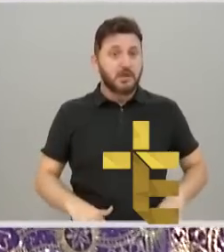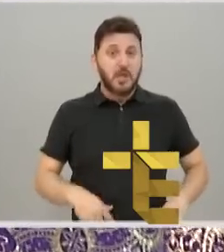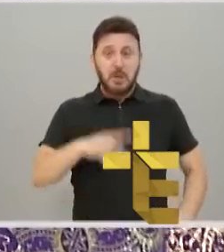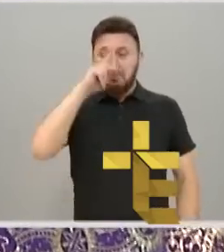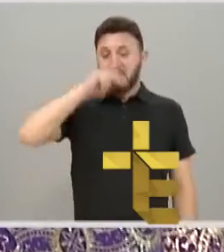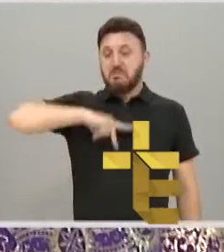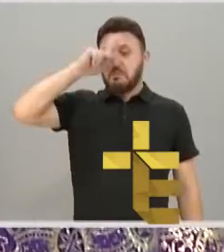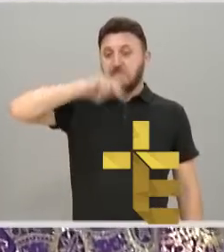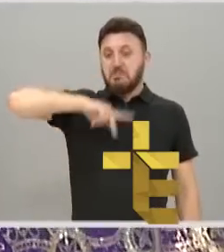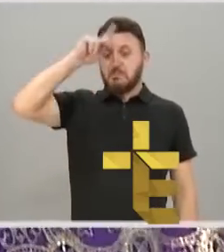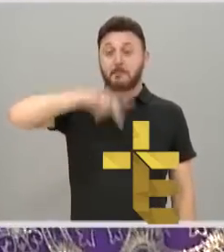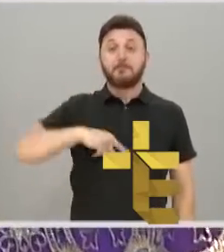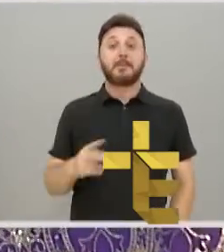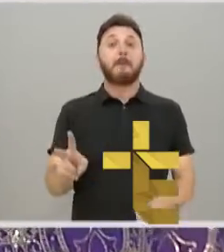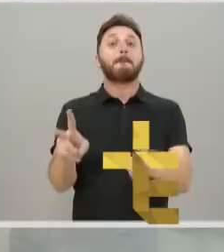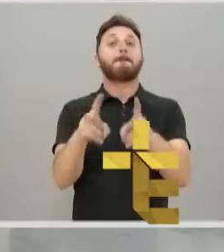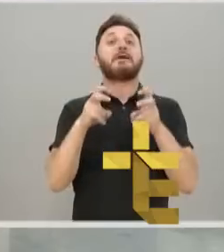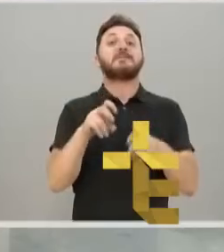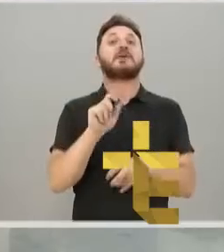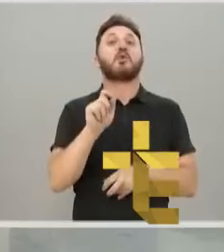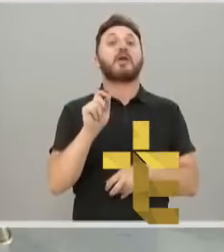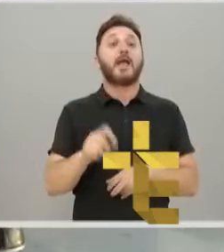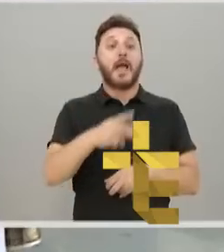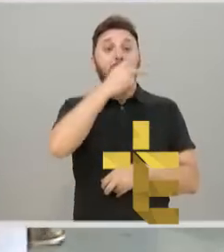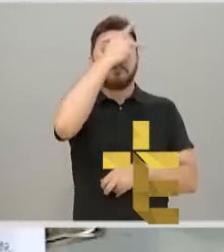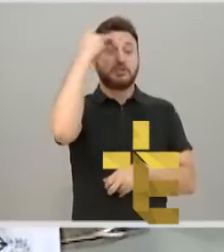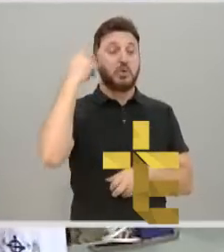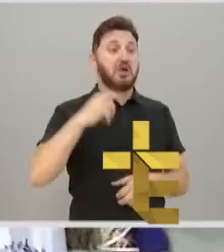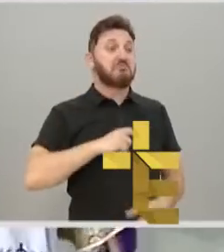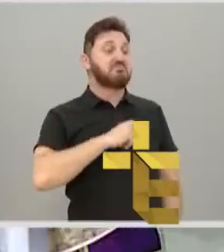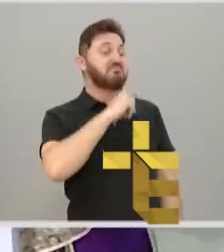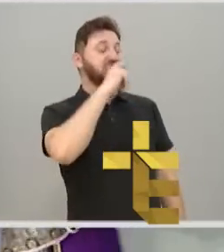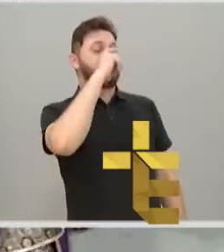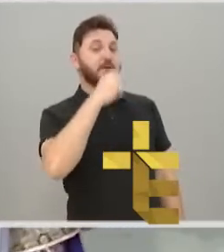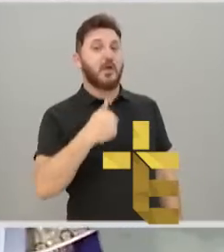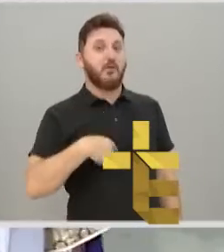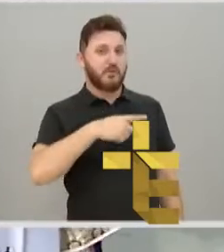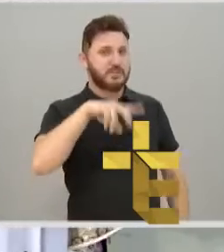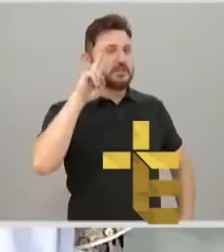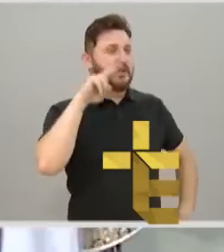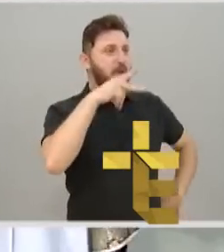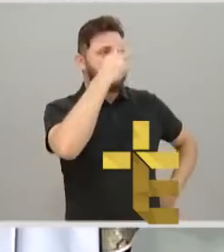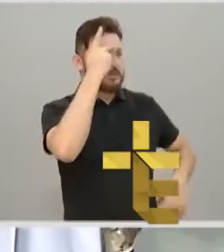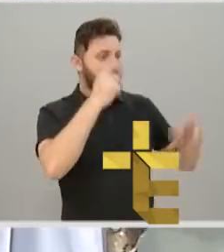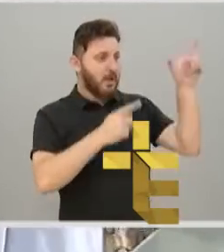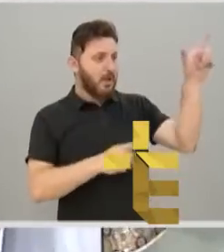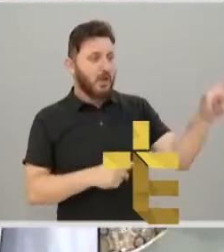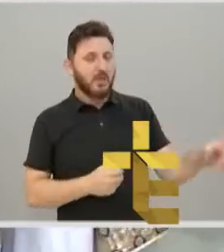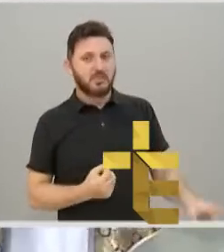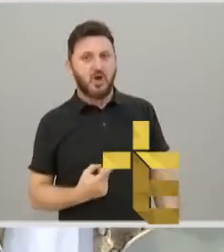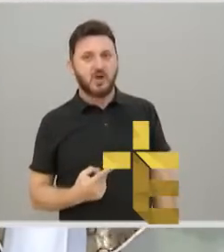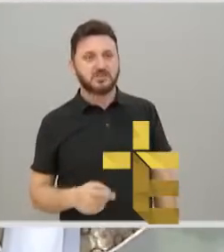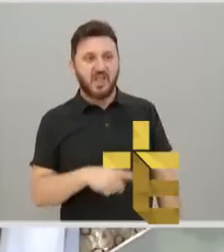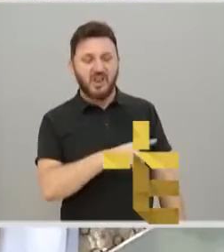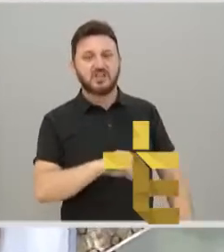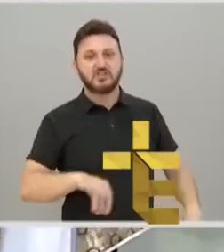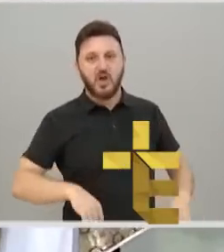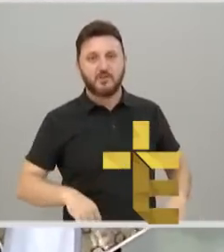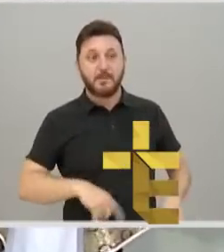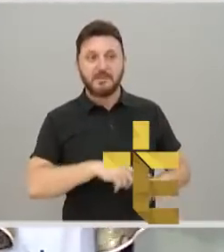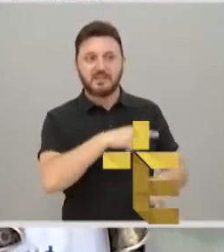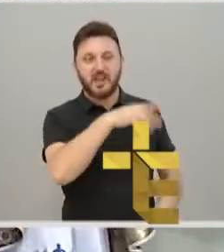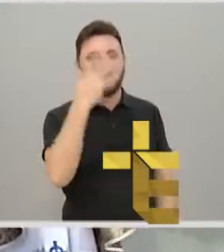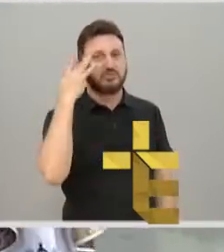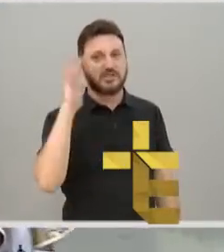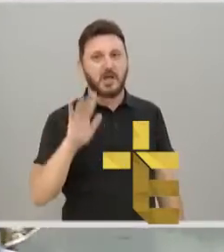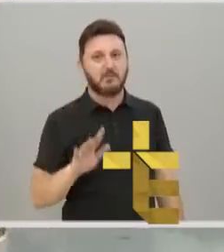Você pode perceber uma pessoa egocêntrica, você pensa: meu Deus, essa pessoa sofre, ela só não sabe que sofre,